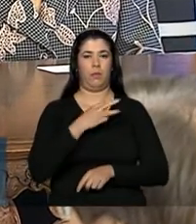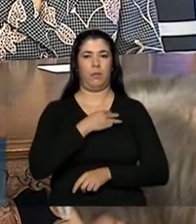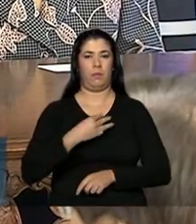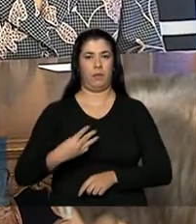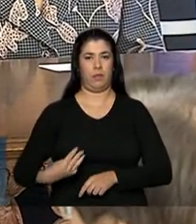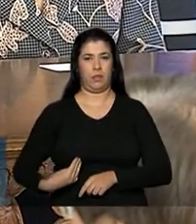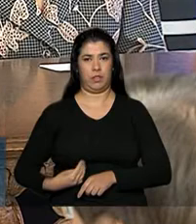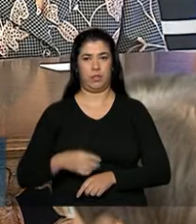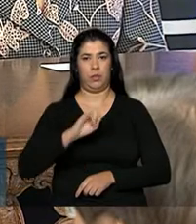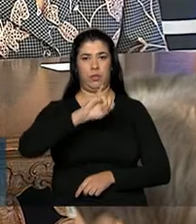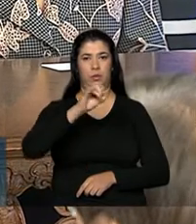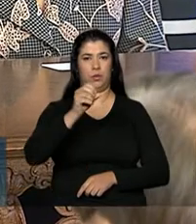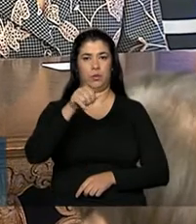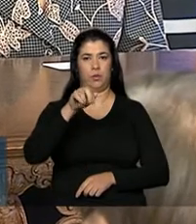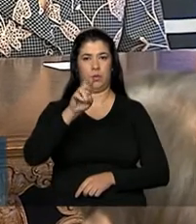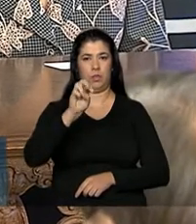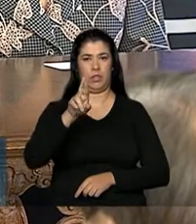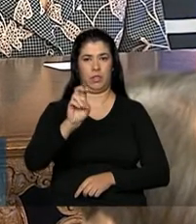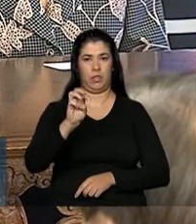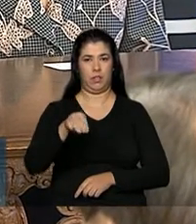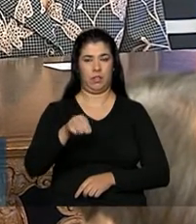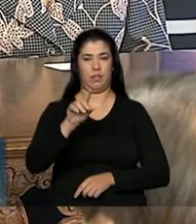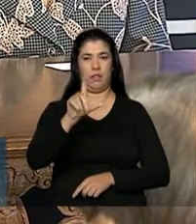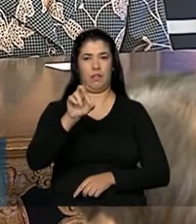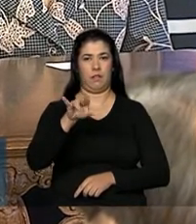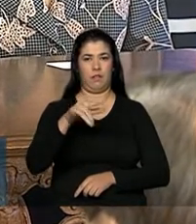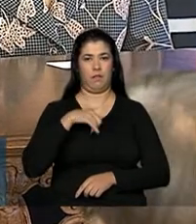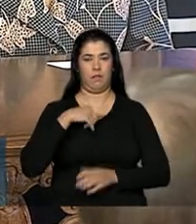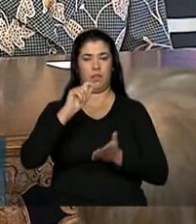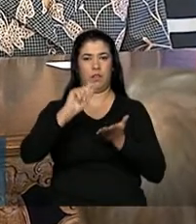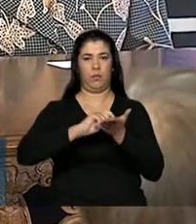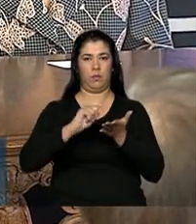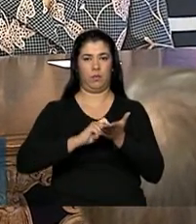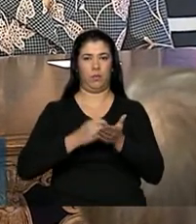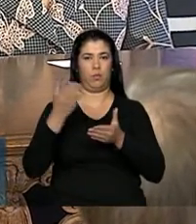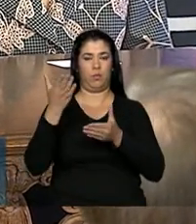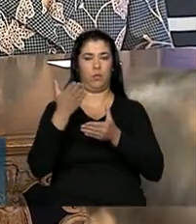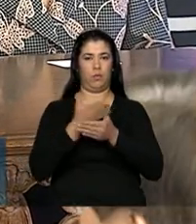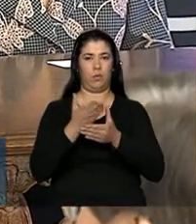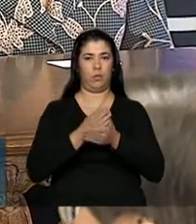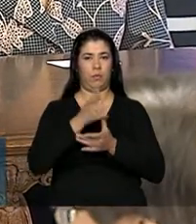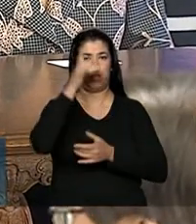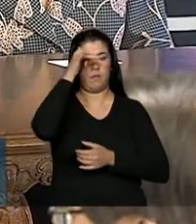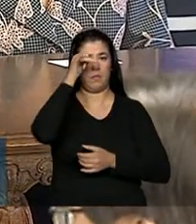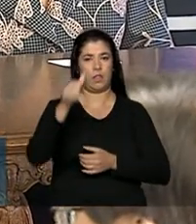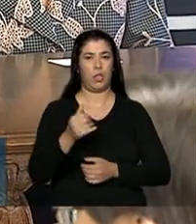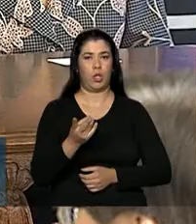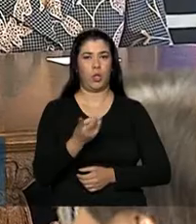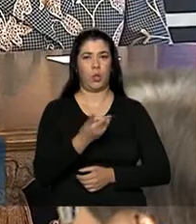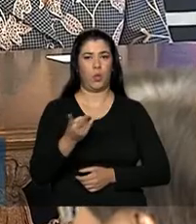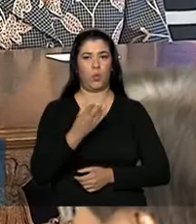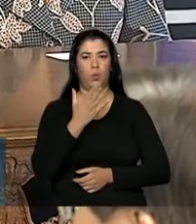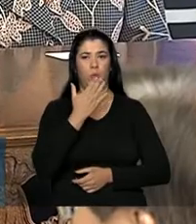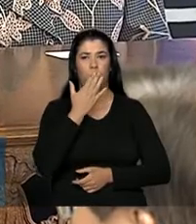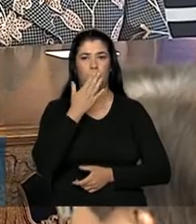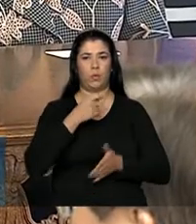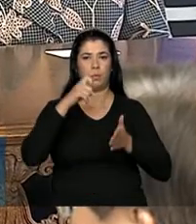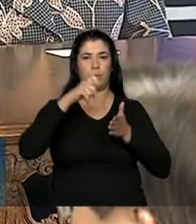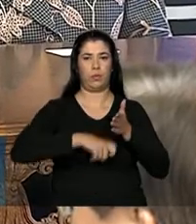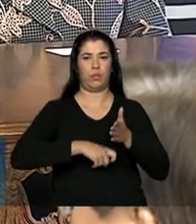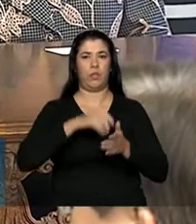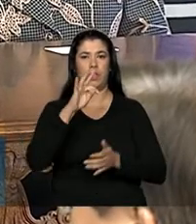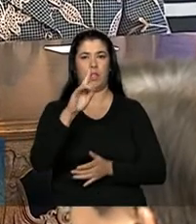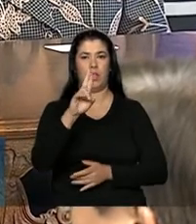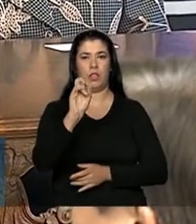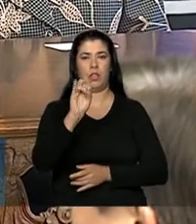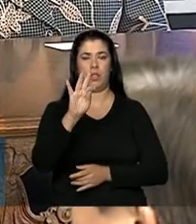Levy, a celebrarem protocolo adicional à convenção destinada a evitar dupla tributação e prevenir a